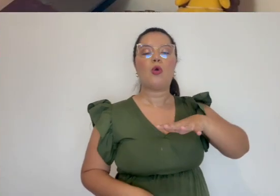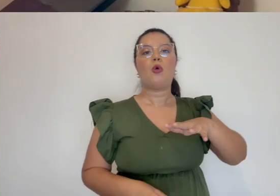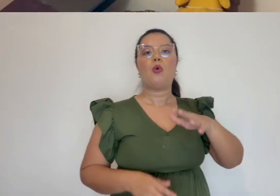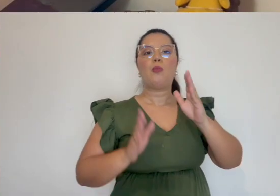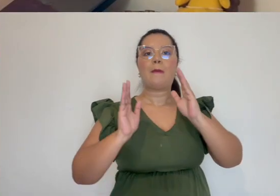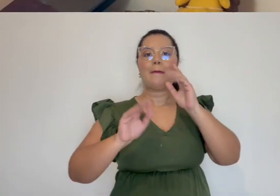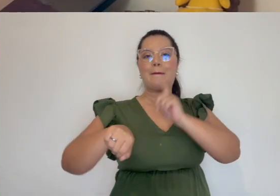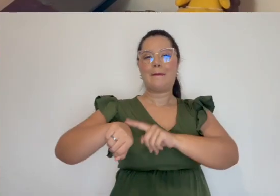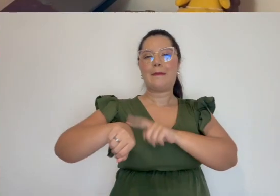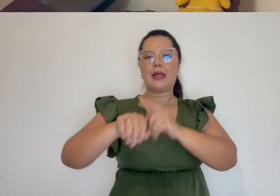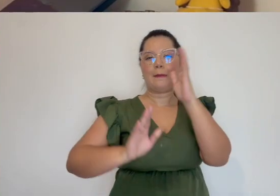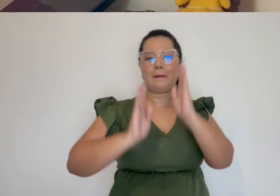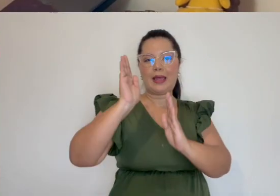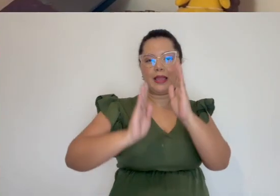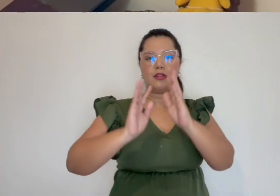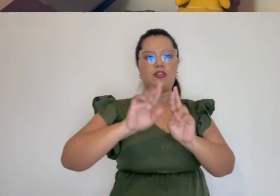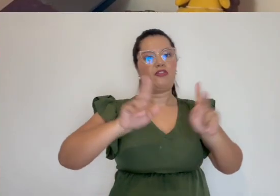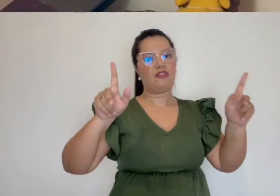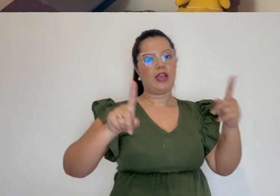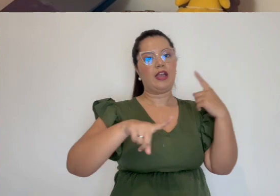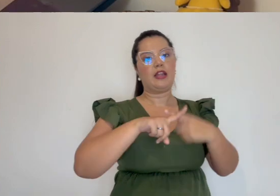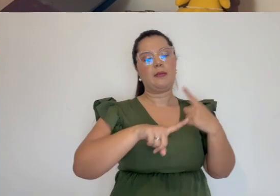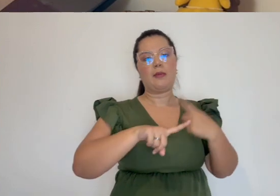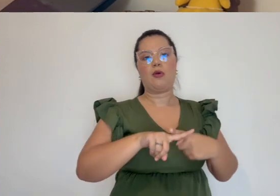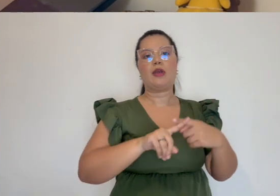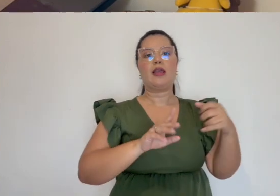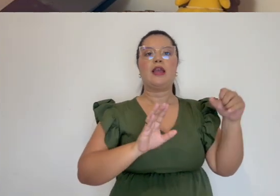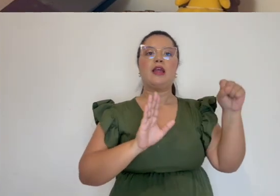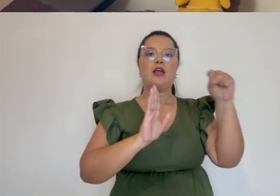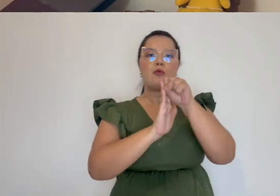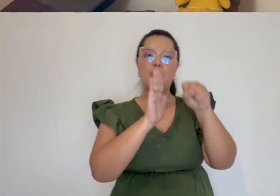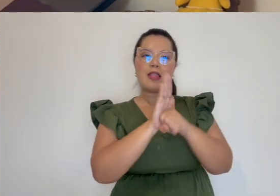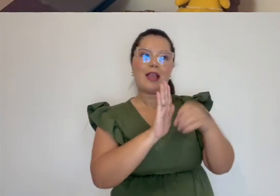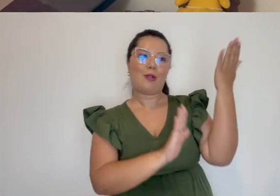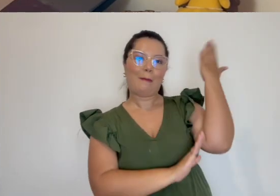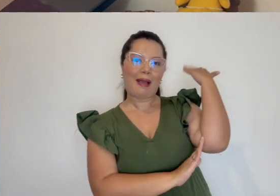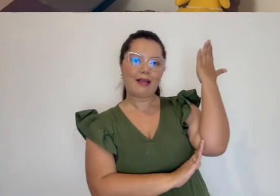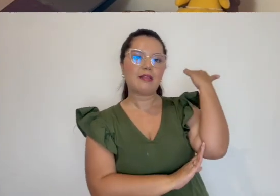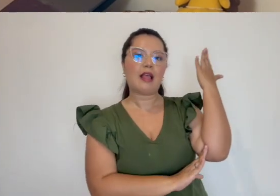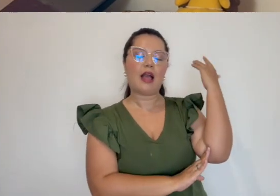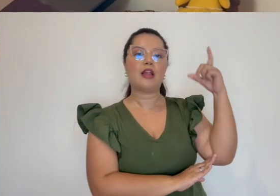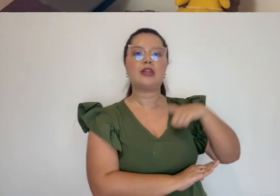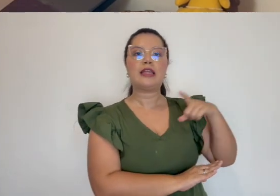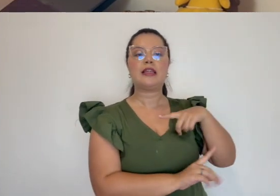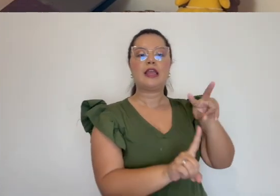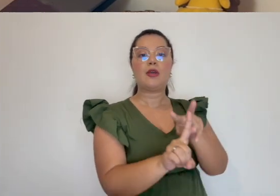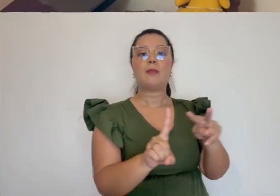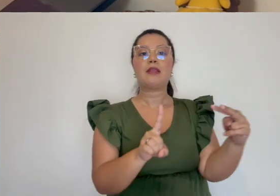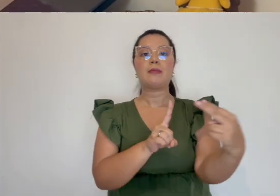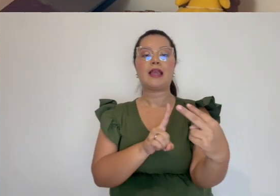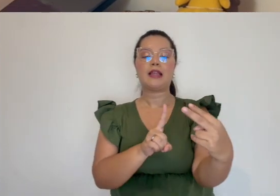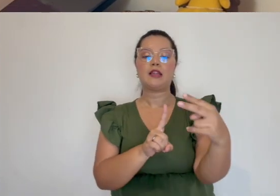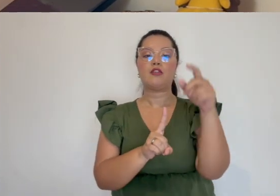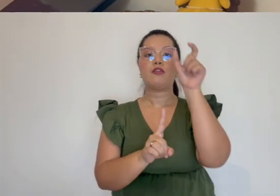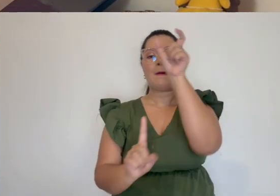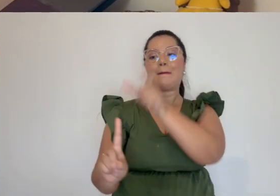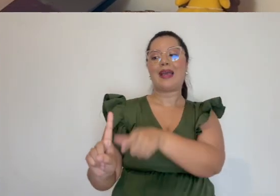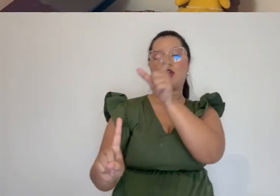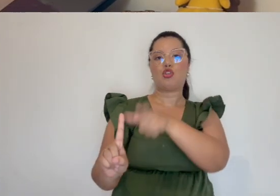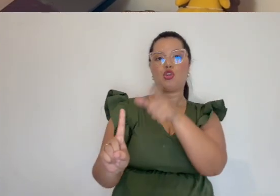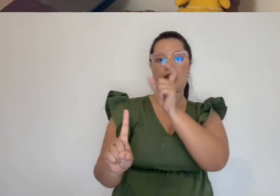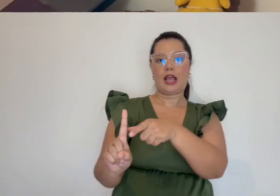época distinta da nossa. Então, em geral, eles são do século passado ou retrasado. E eles trazem a perspectiva da